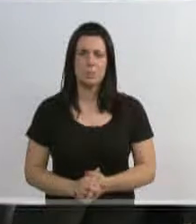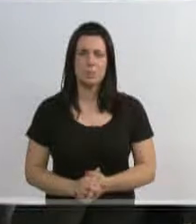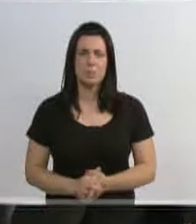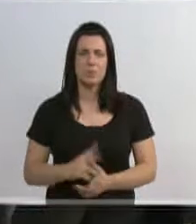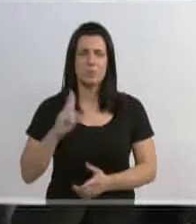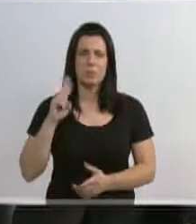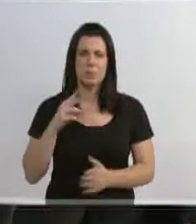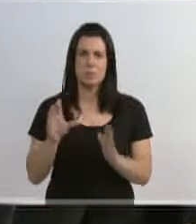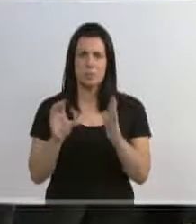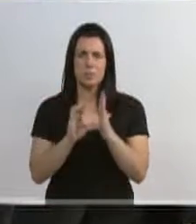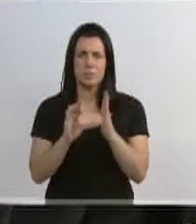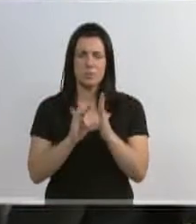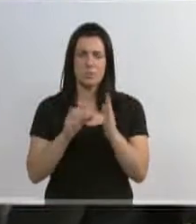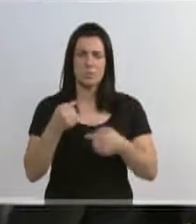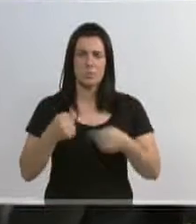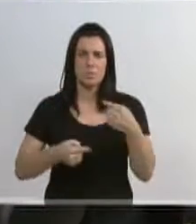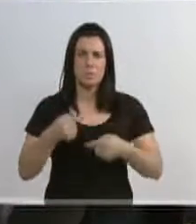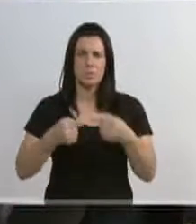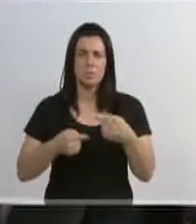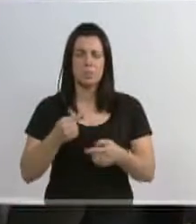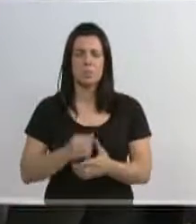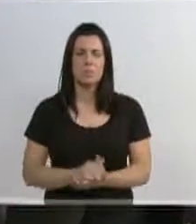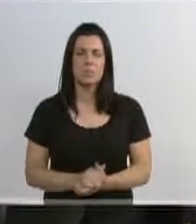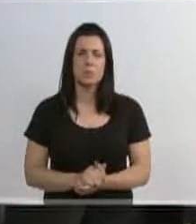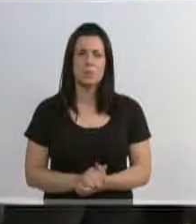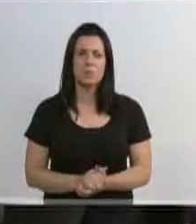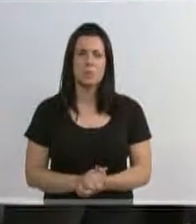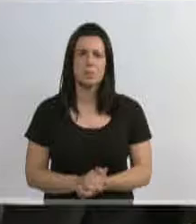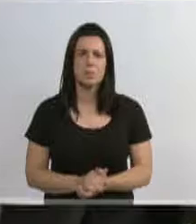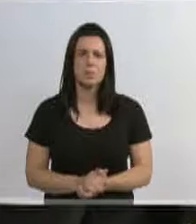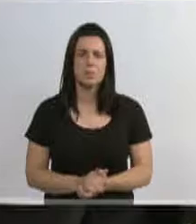Vereador Caminha, em discussão.